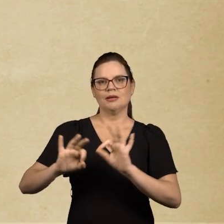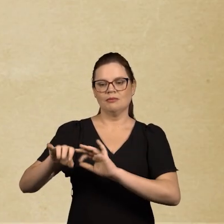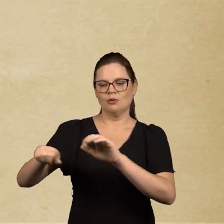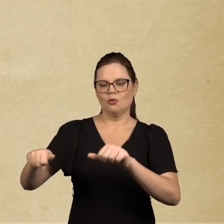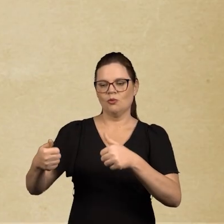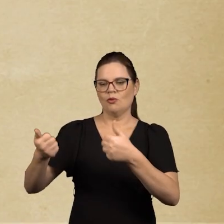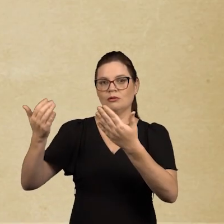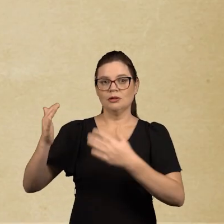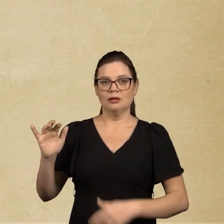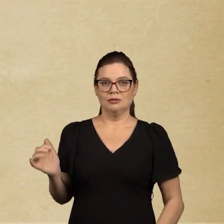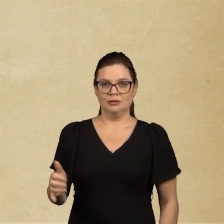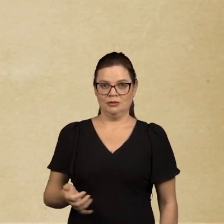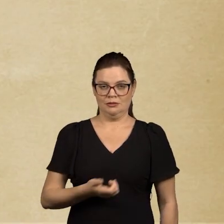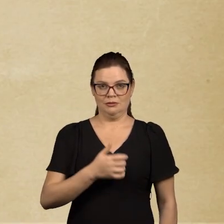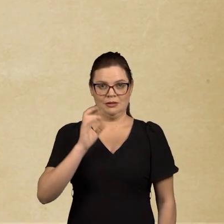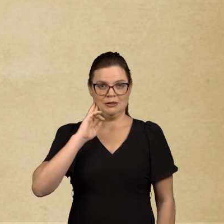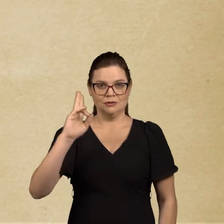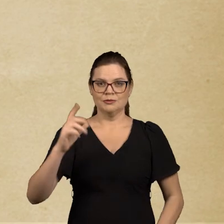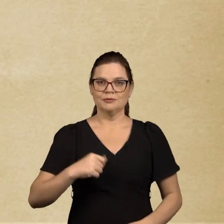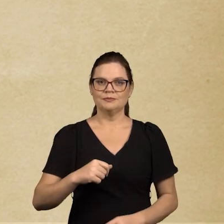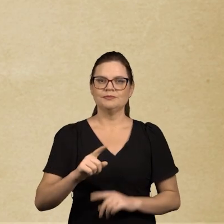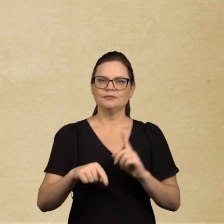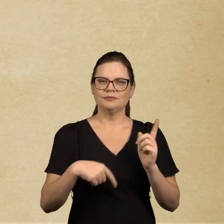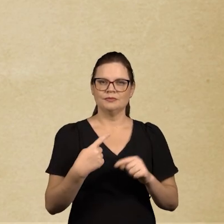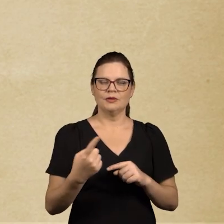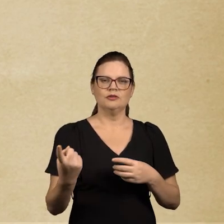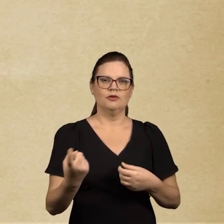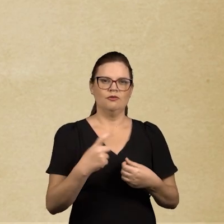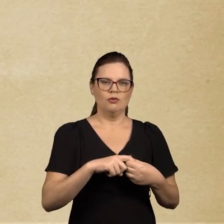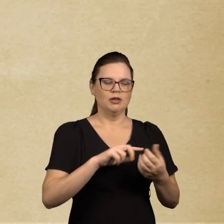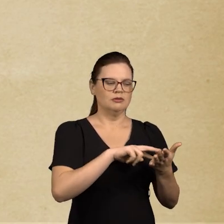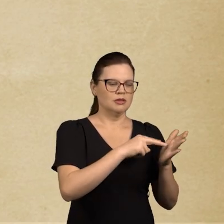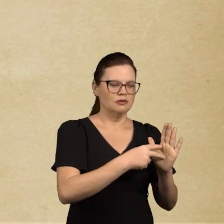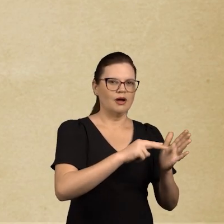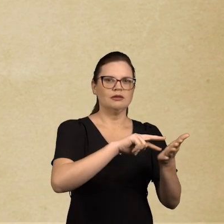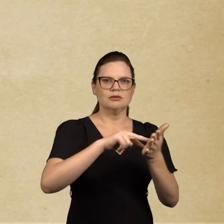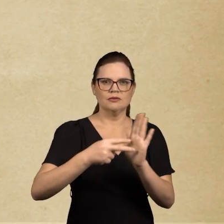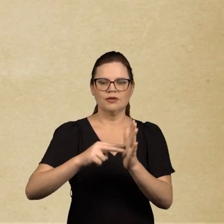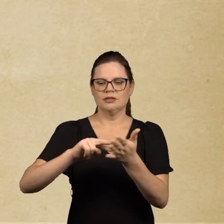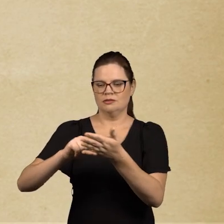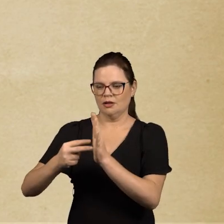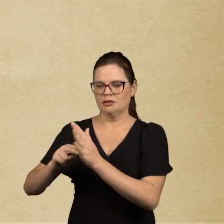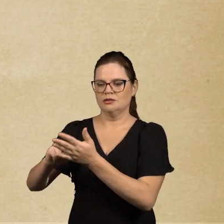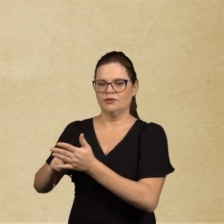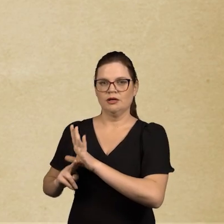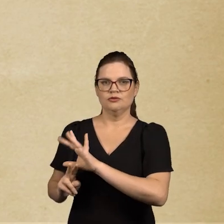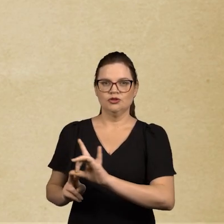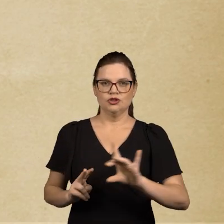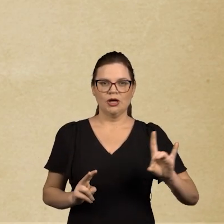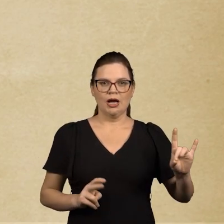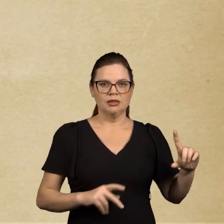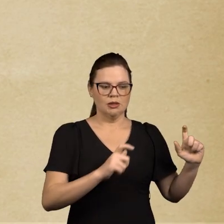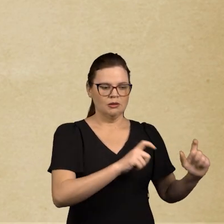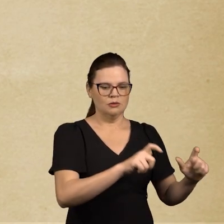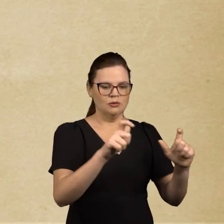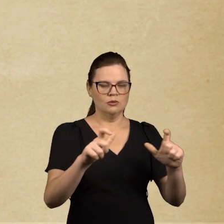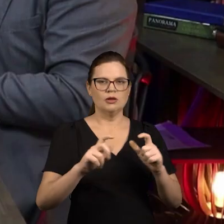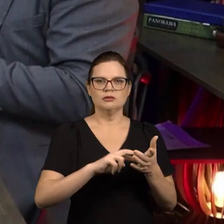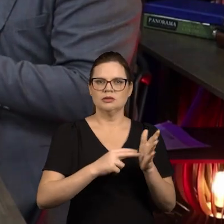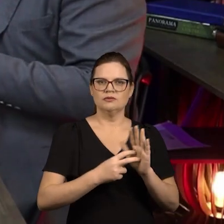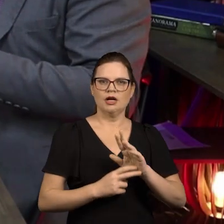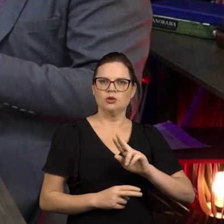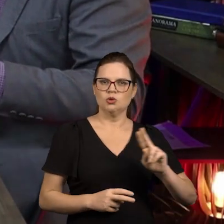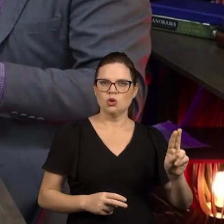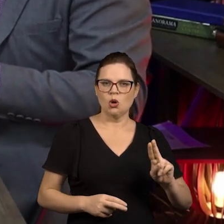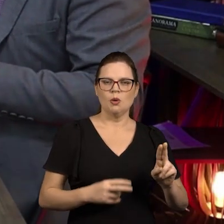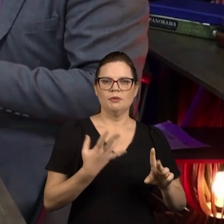É interessante que nós vamos ver esses locais, né? Daqui a pouco nós vamos ver o significado de cada, profeticamente, né? O significado dos nomes,